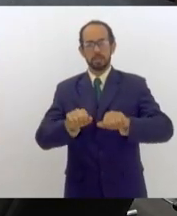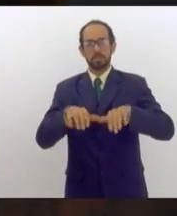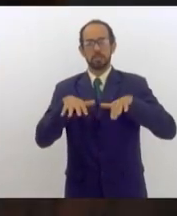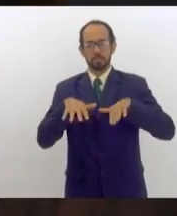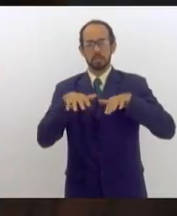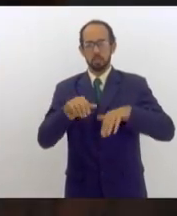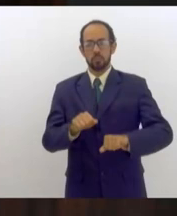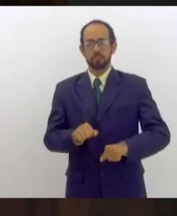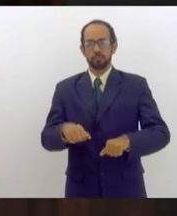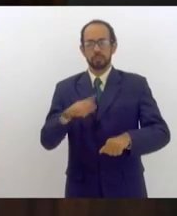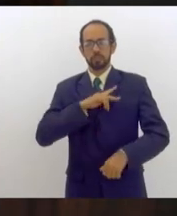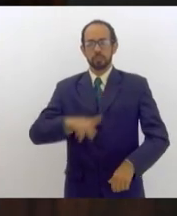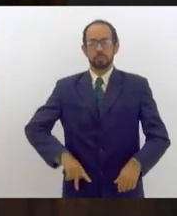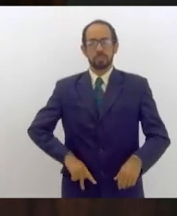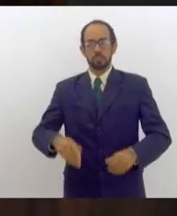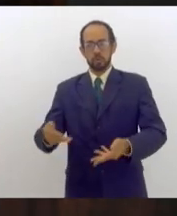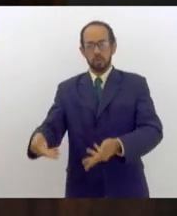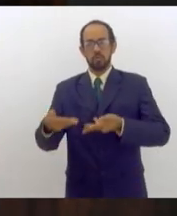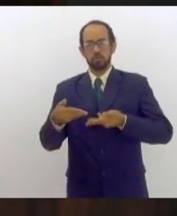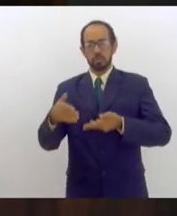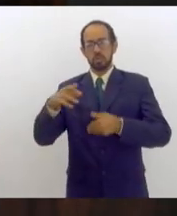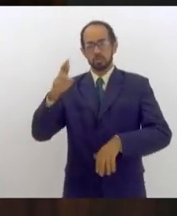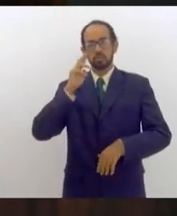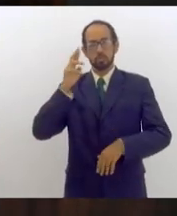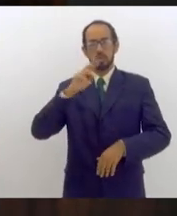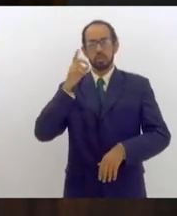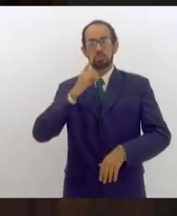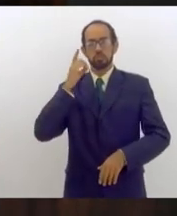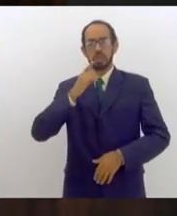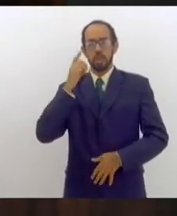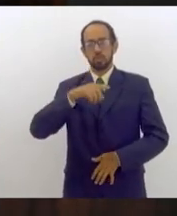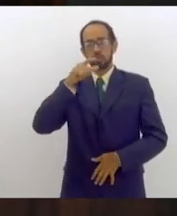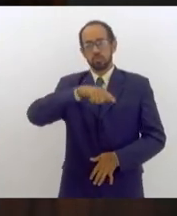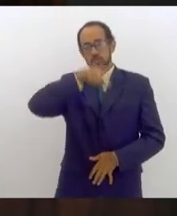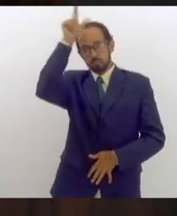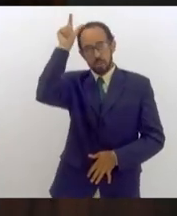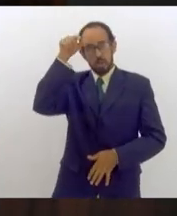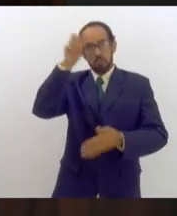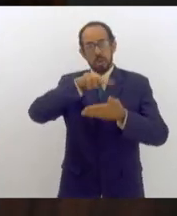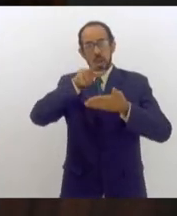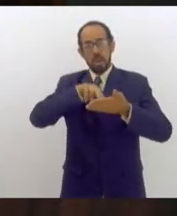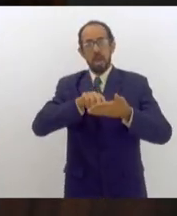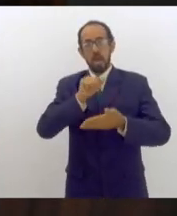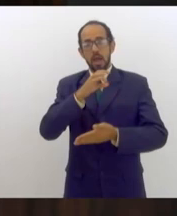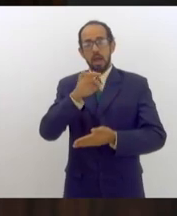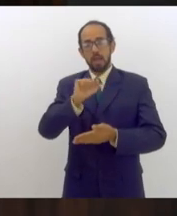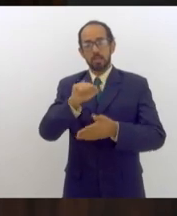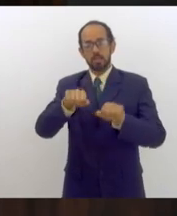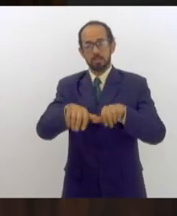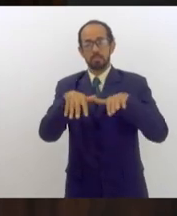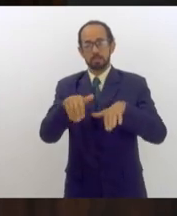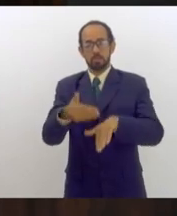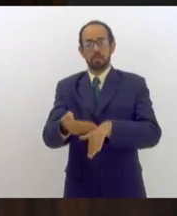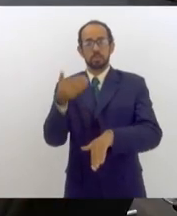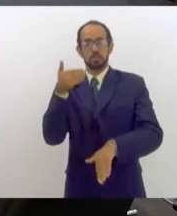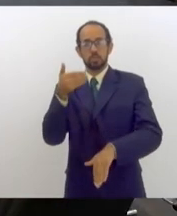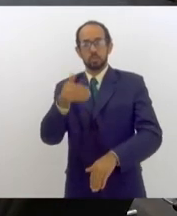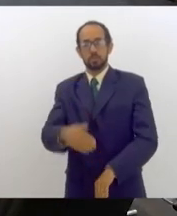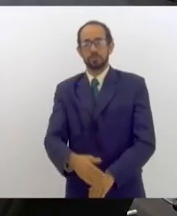a presidência convida o nome Deputado Luiz Paulo para fazer a leitura da ata da sessão anterior